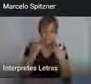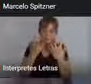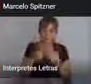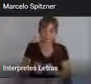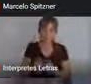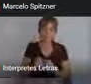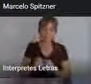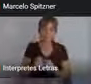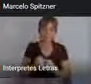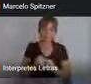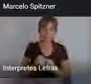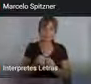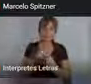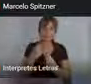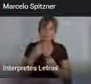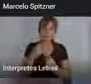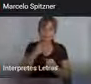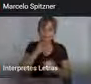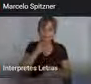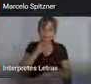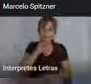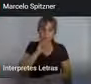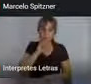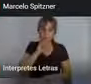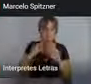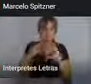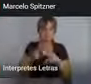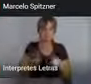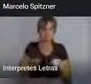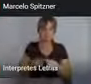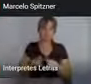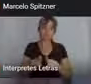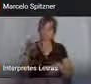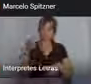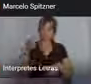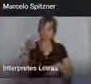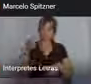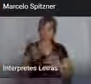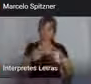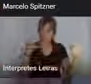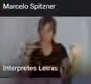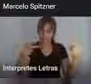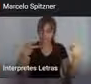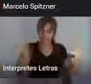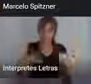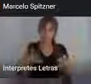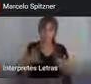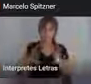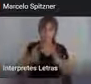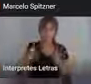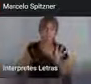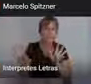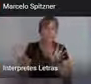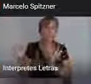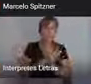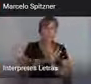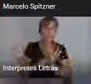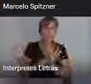seu falar como diferente, como diverso, como seu próprio, ele é uma marca de